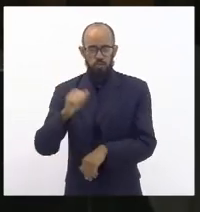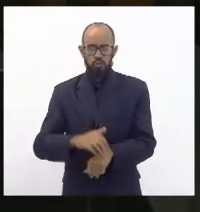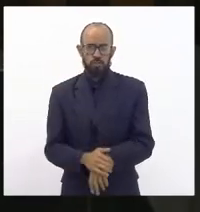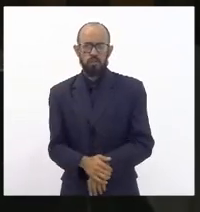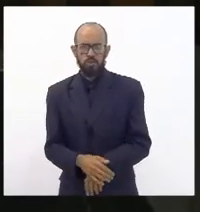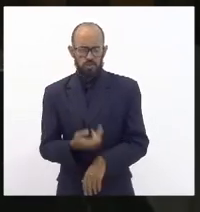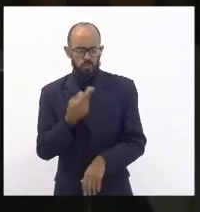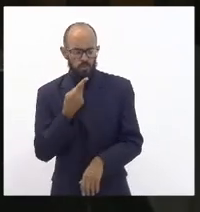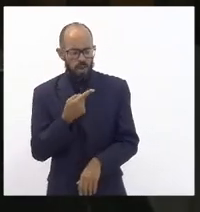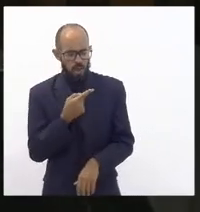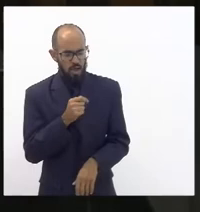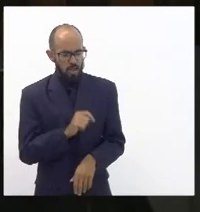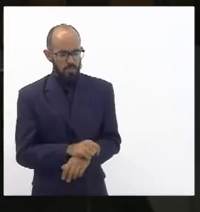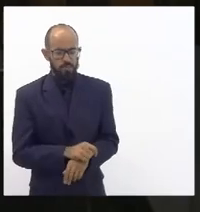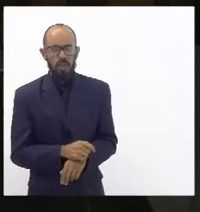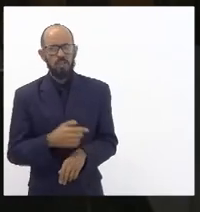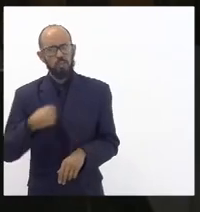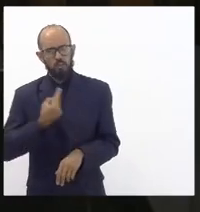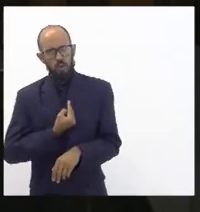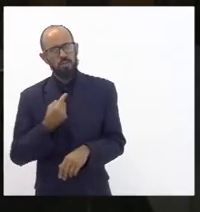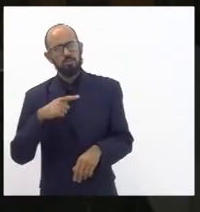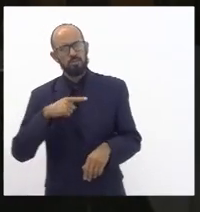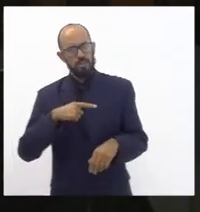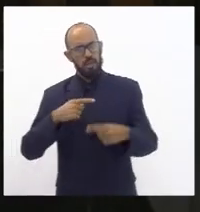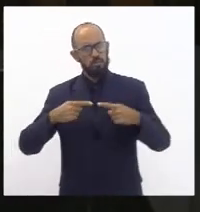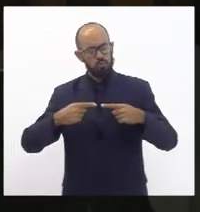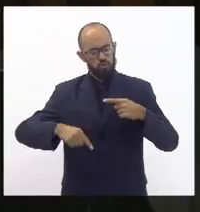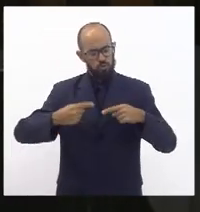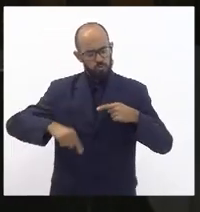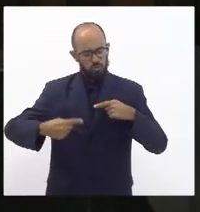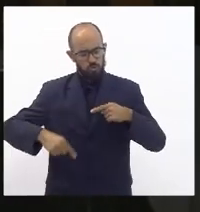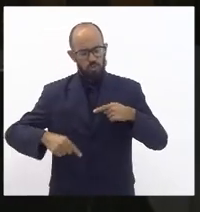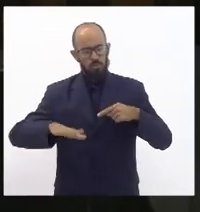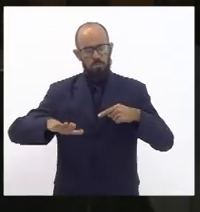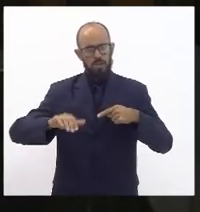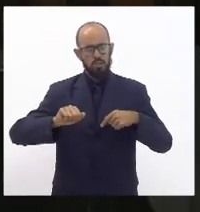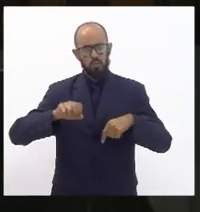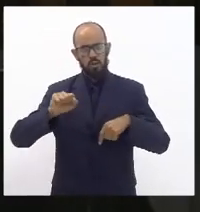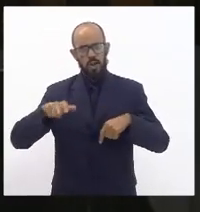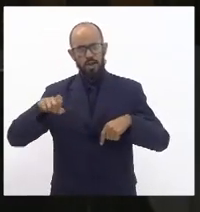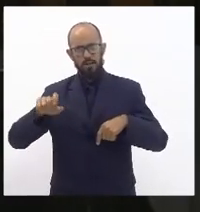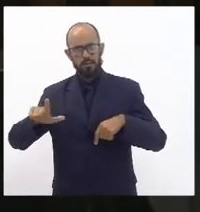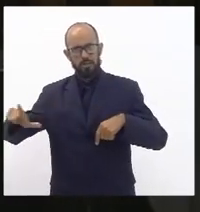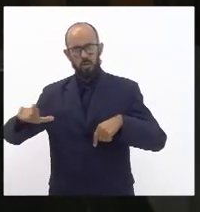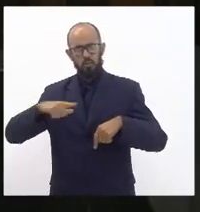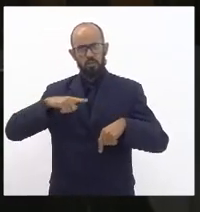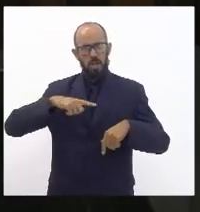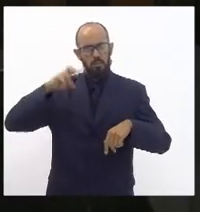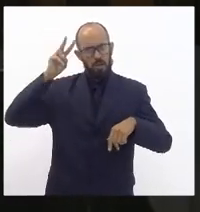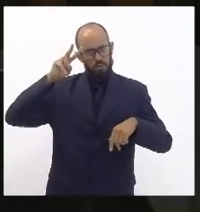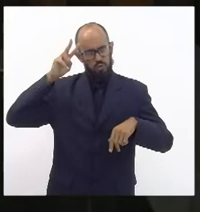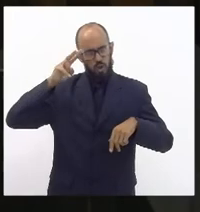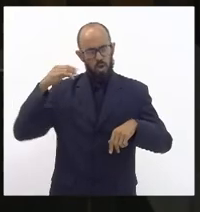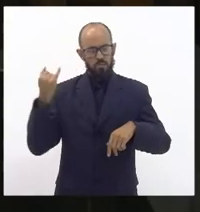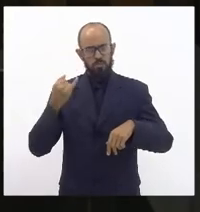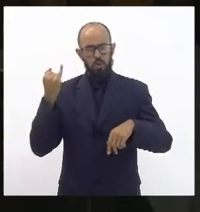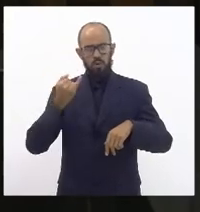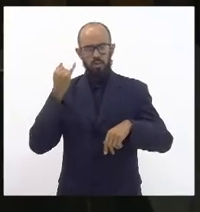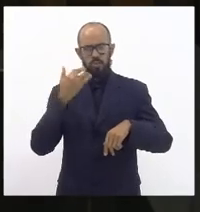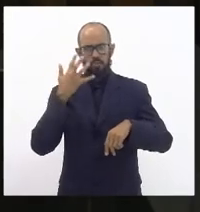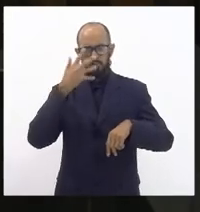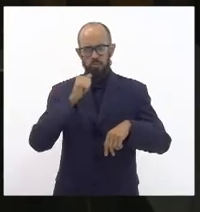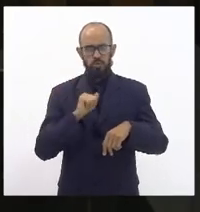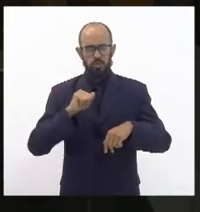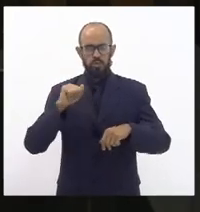política a gente tem lados opostos tem divergências mas isso tem que acabar o Whats eu tenho uma história brilhante Marques eu tenho história é bonita